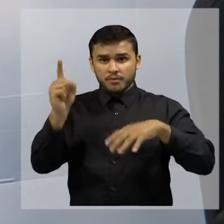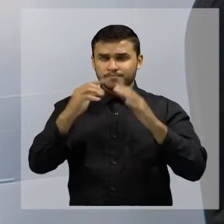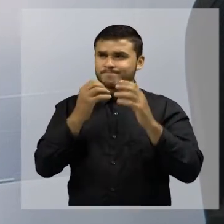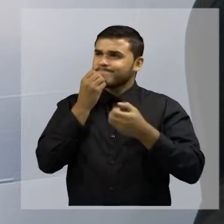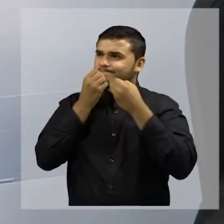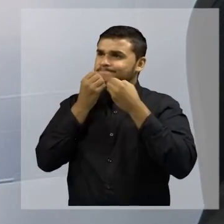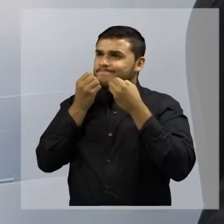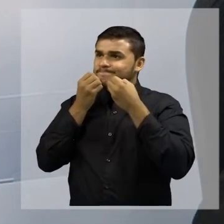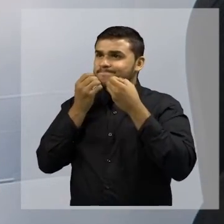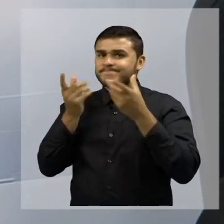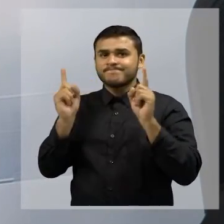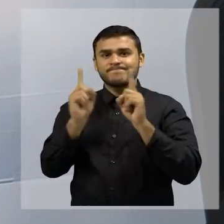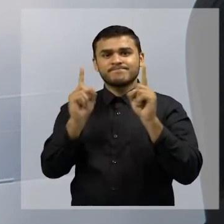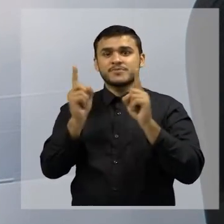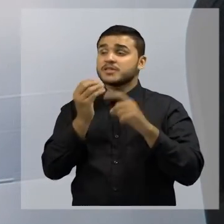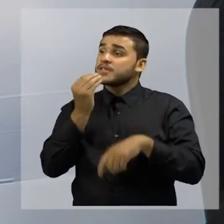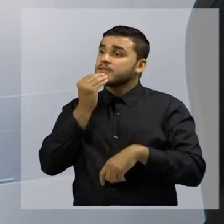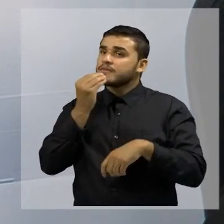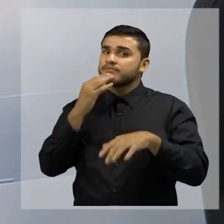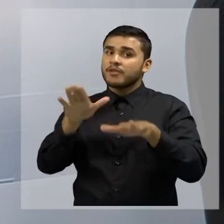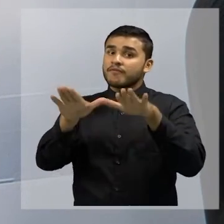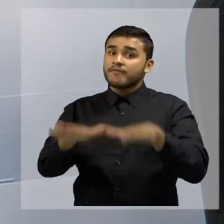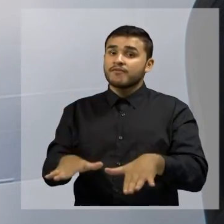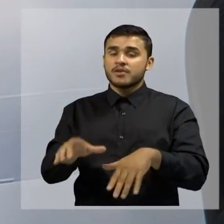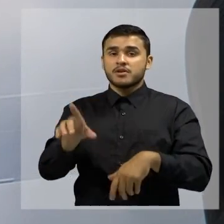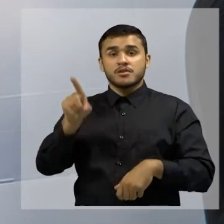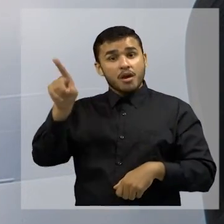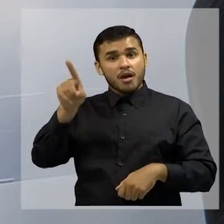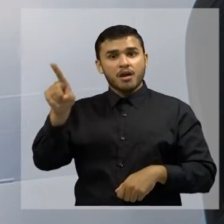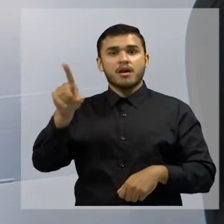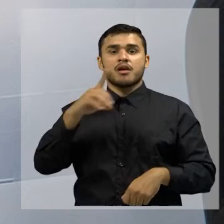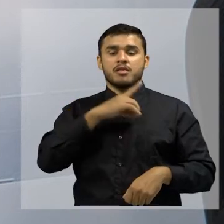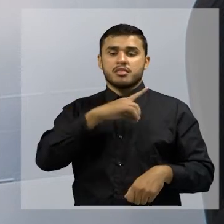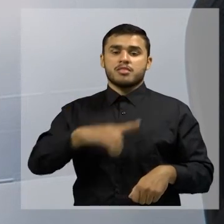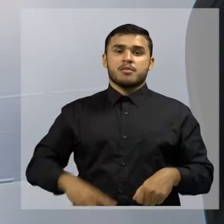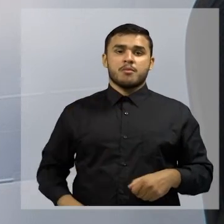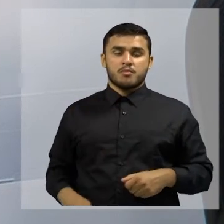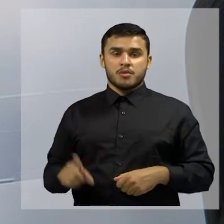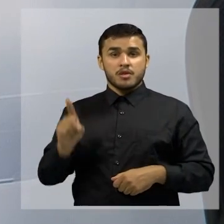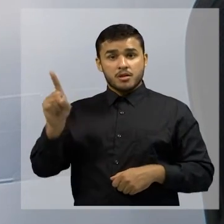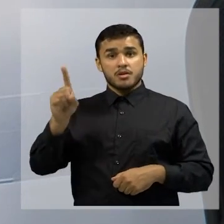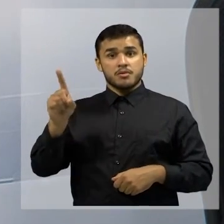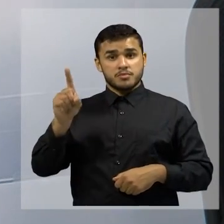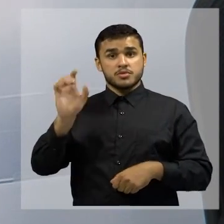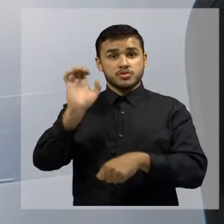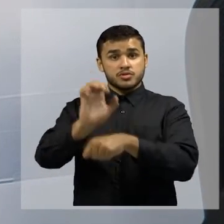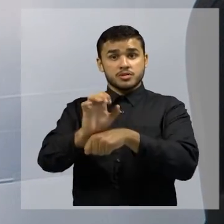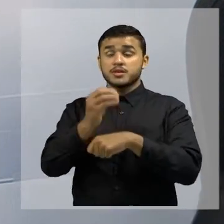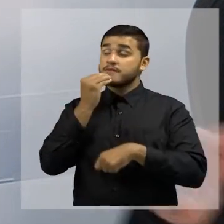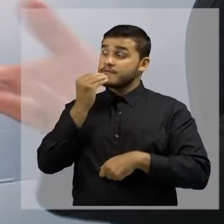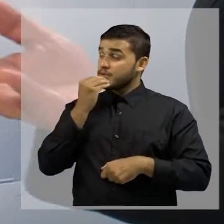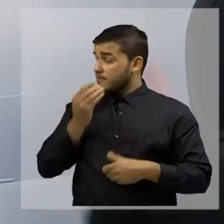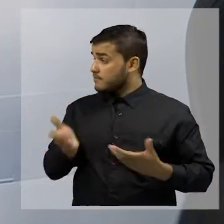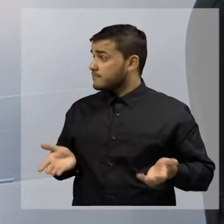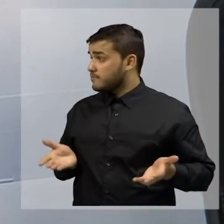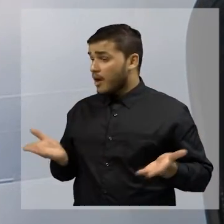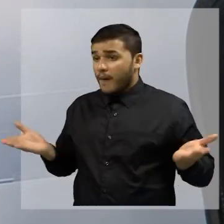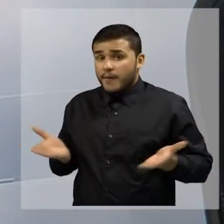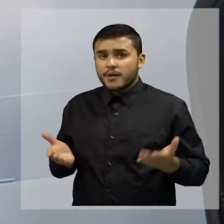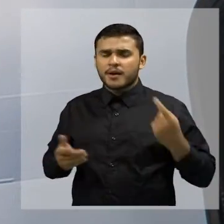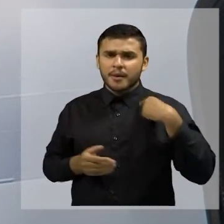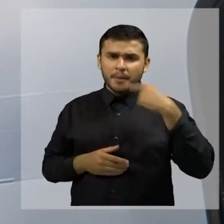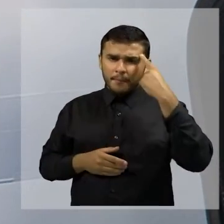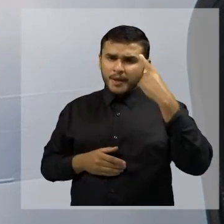boa. Eu acho que ele deveria ter ficado em Fortaleza, na Assembleia Legislativa do Estado do Ceará, porque ele agora não teria